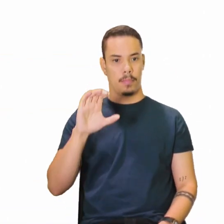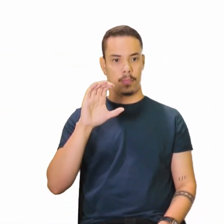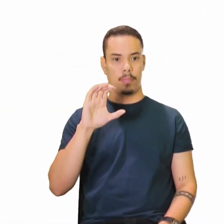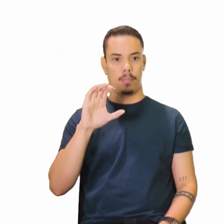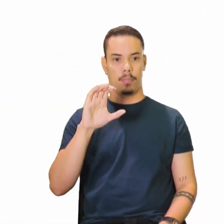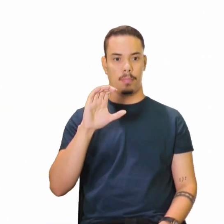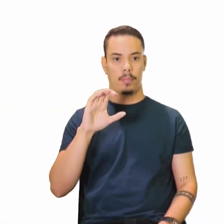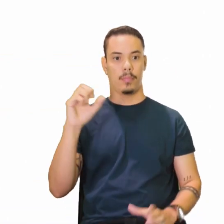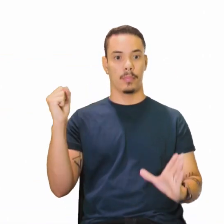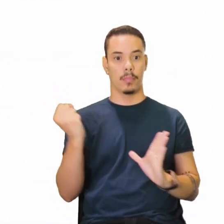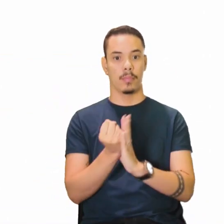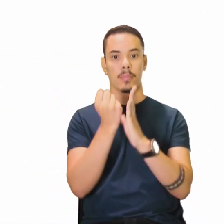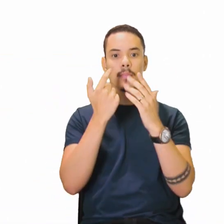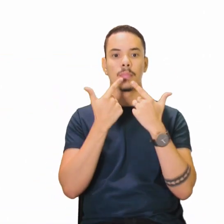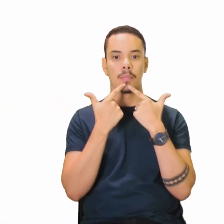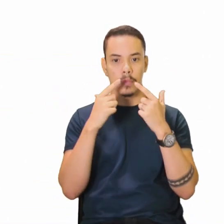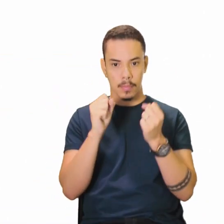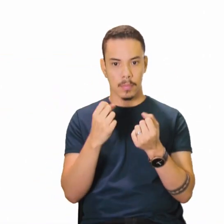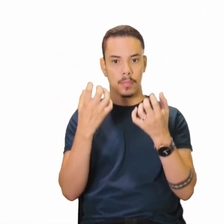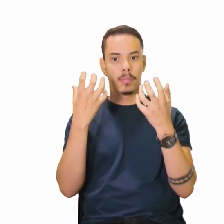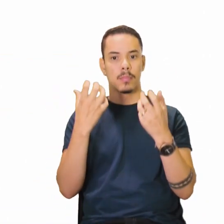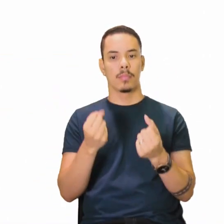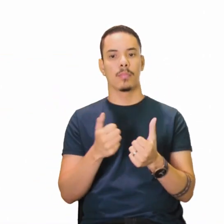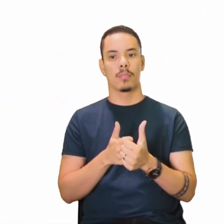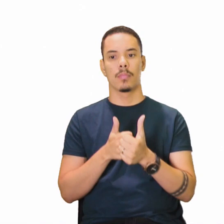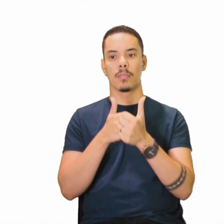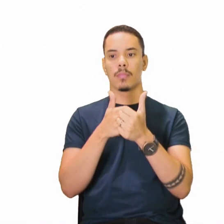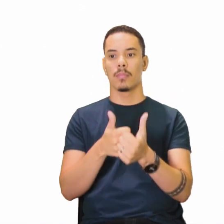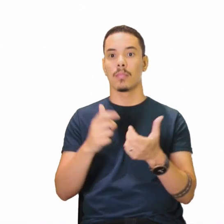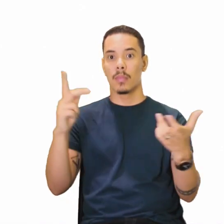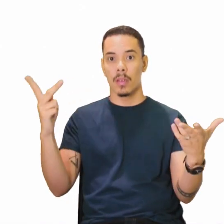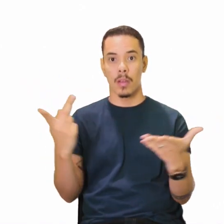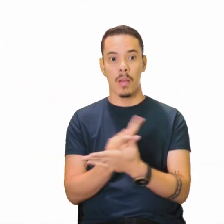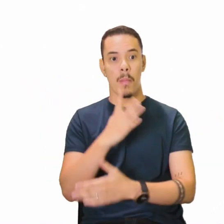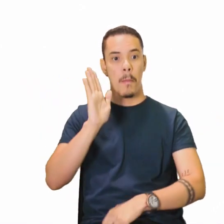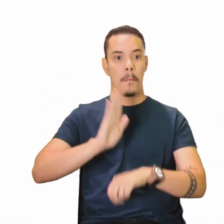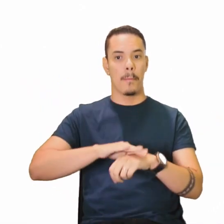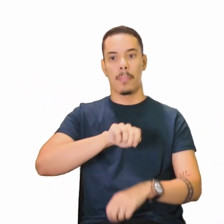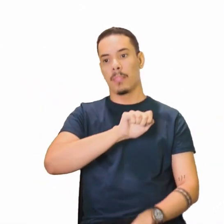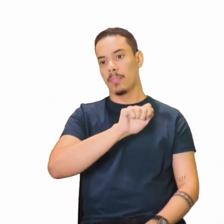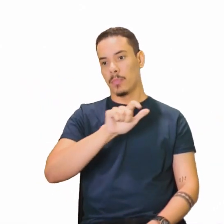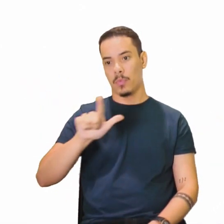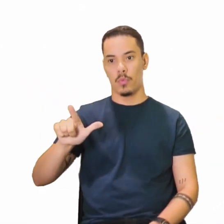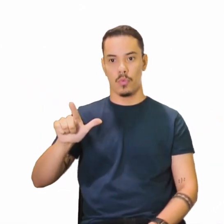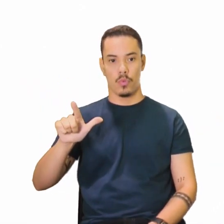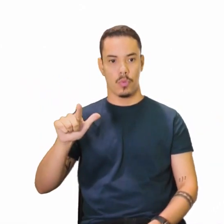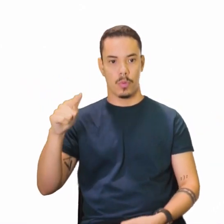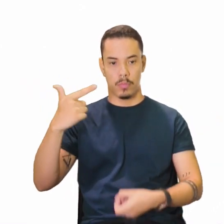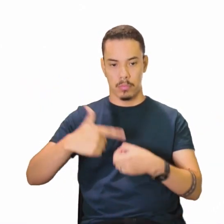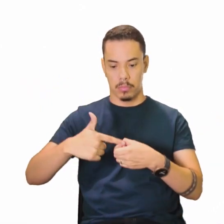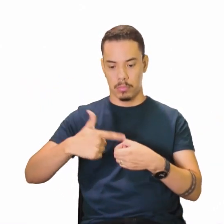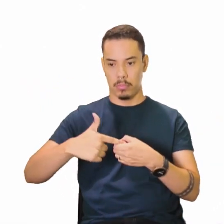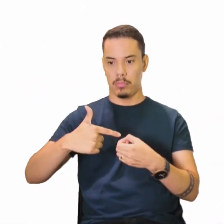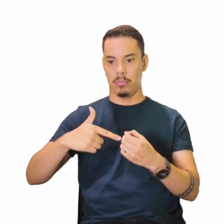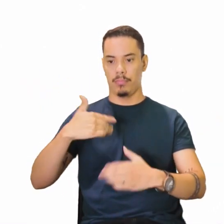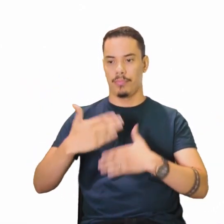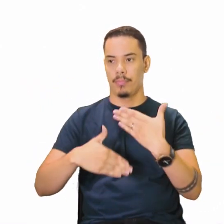C. A marca linguística que permite o seguinte pressuposto. Houve mais que um choque do